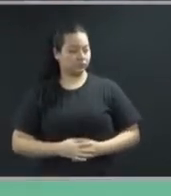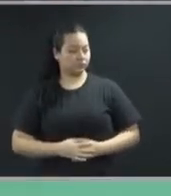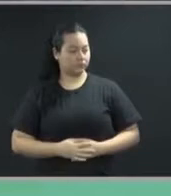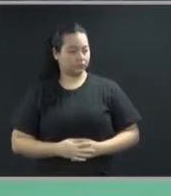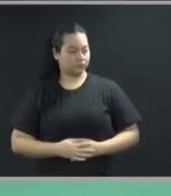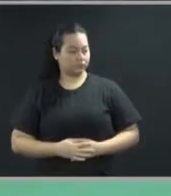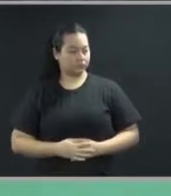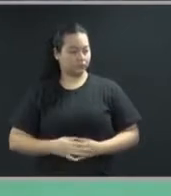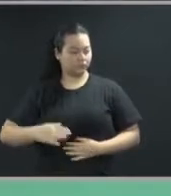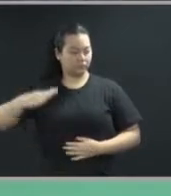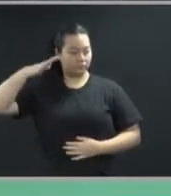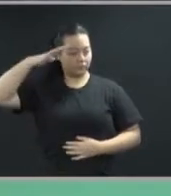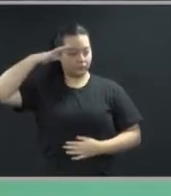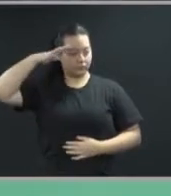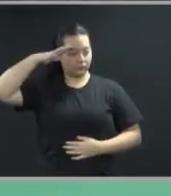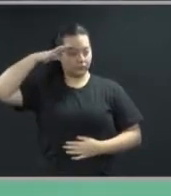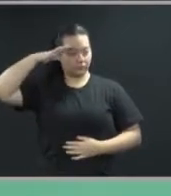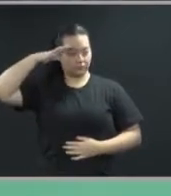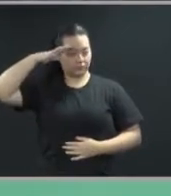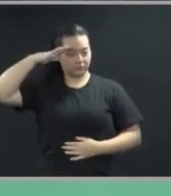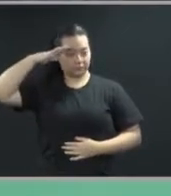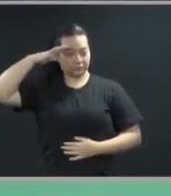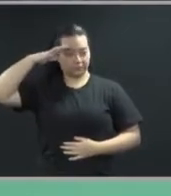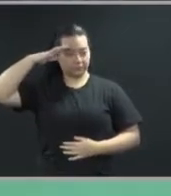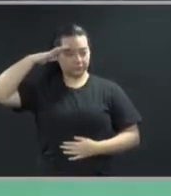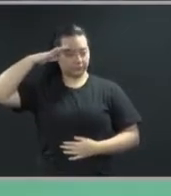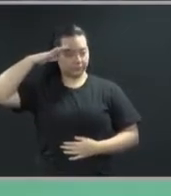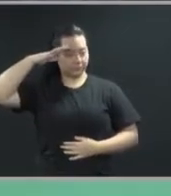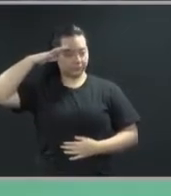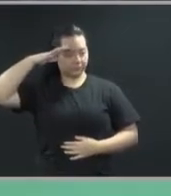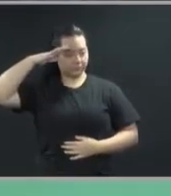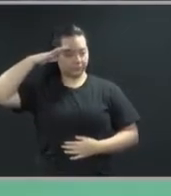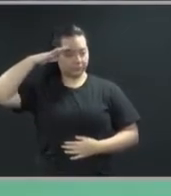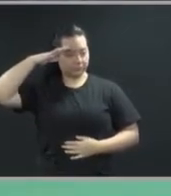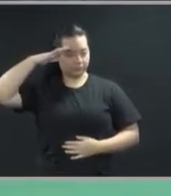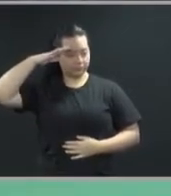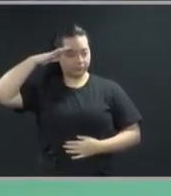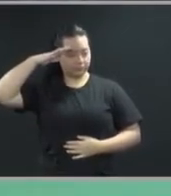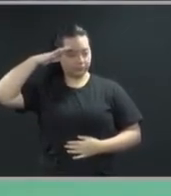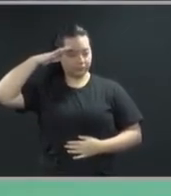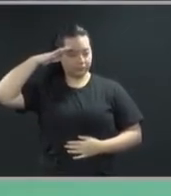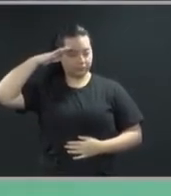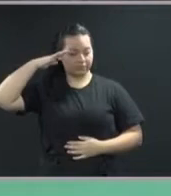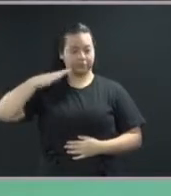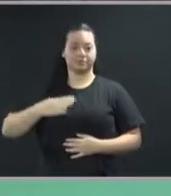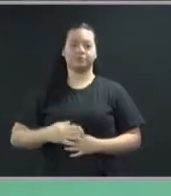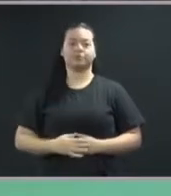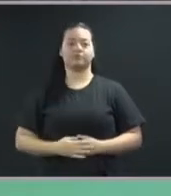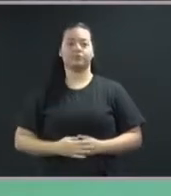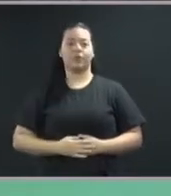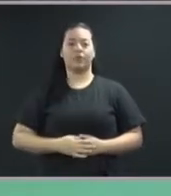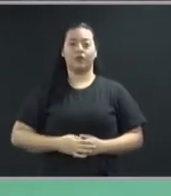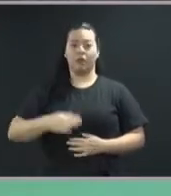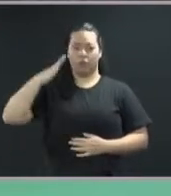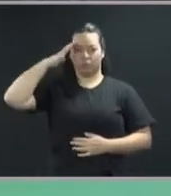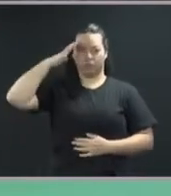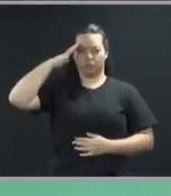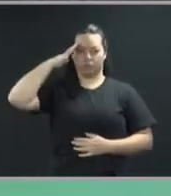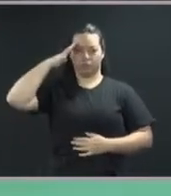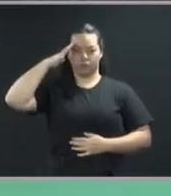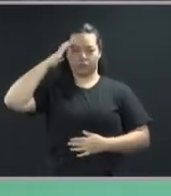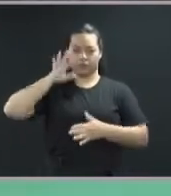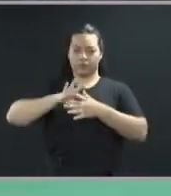veio, deu uma palavra para nós, e ele disse assim: a partir de hoje, senhores, são